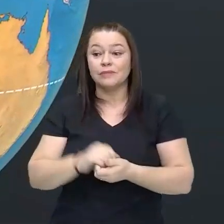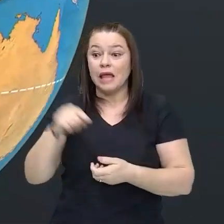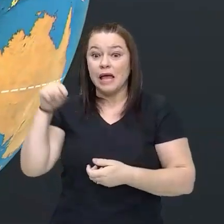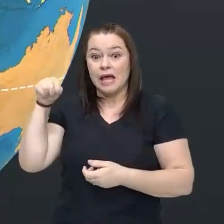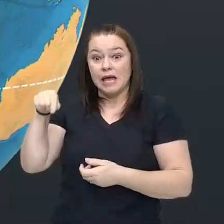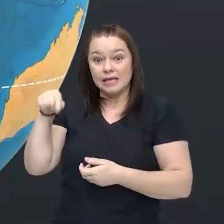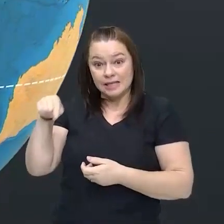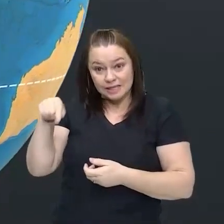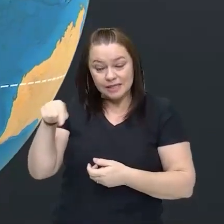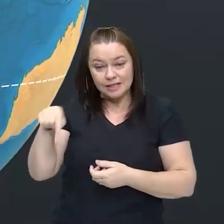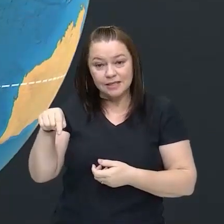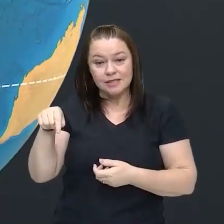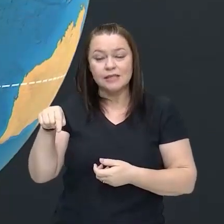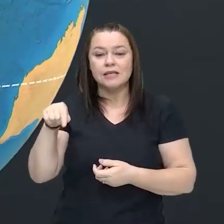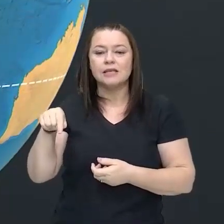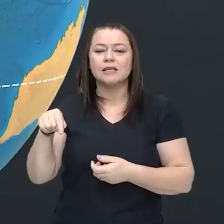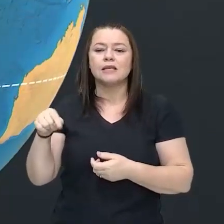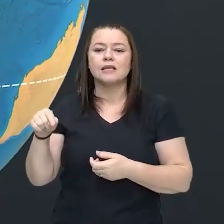isso,